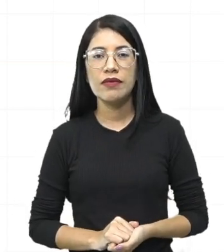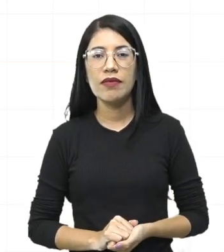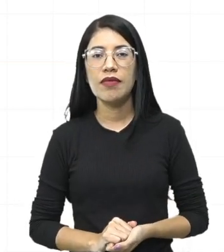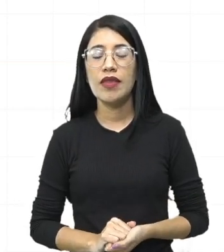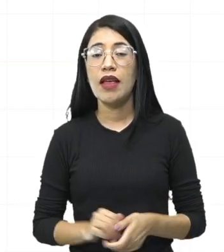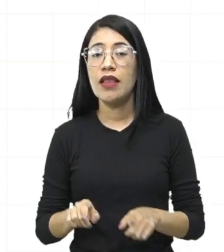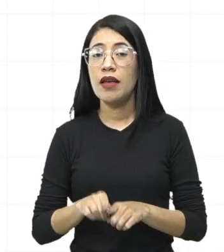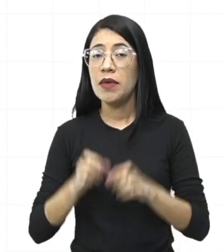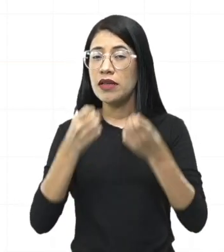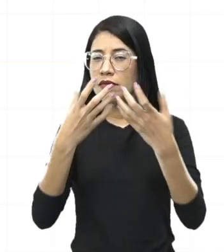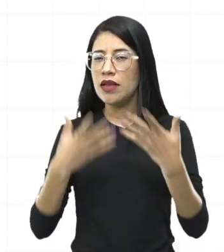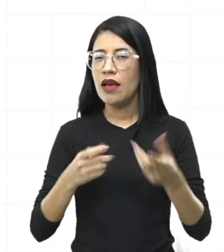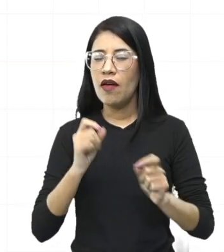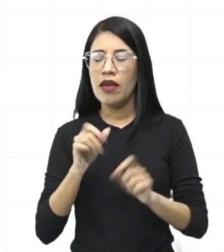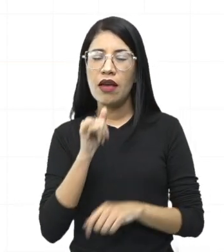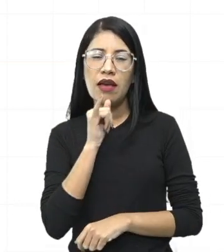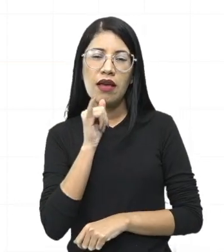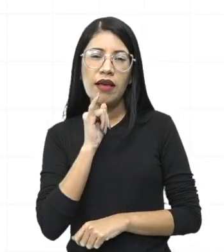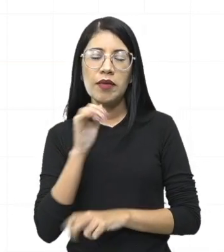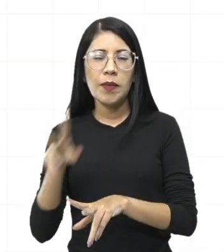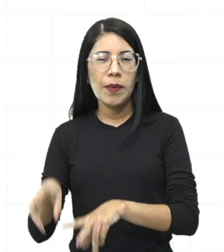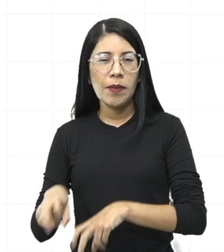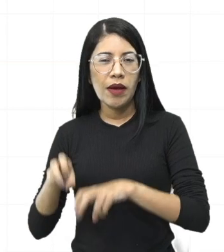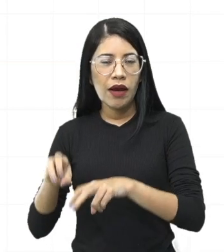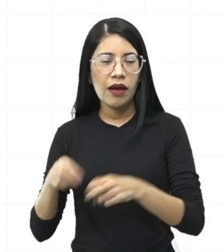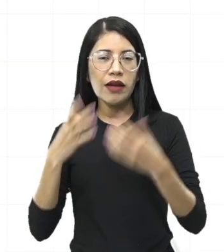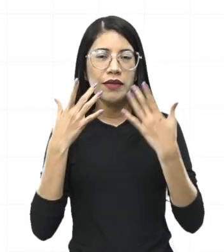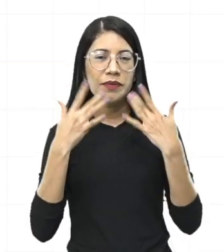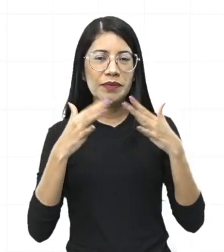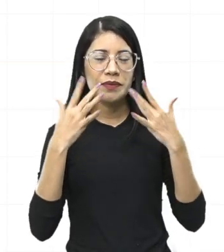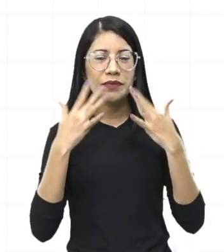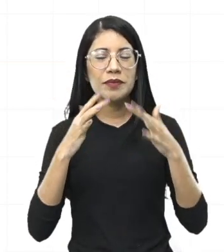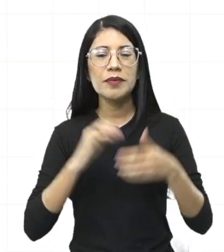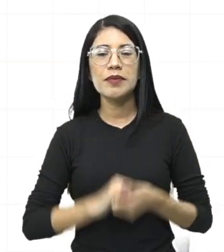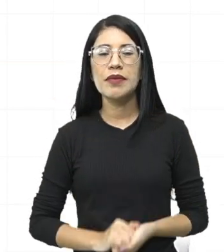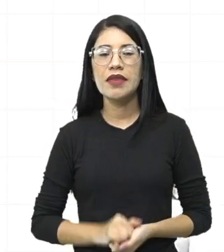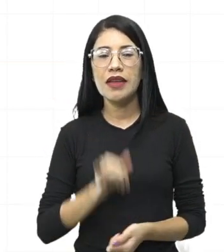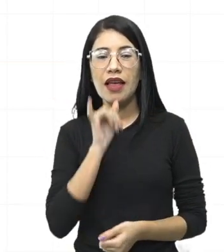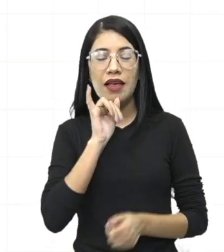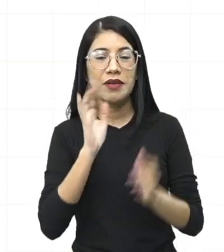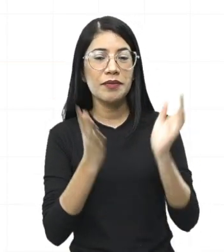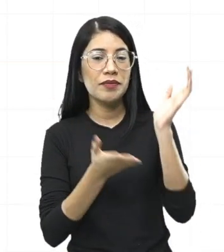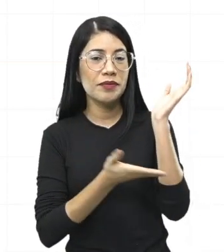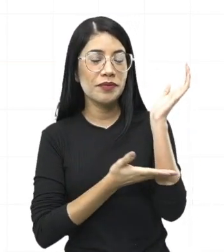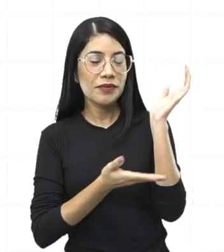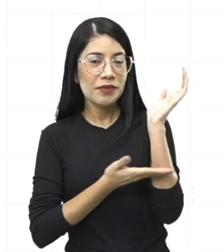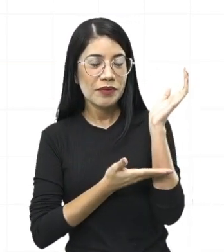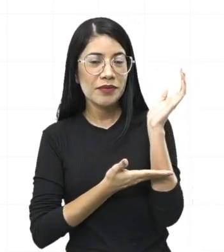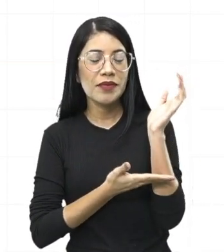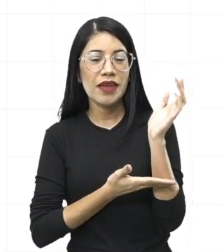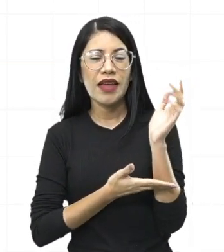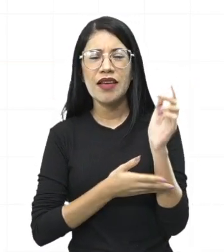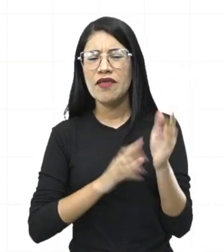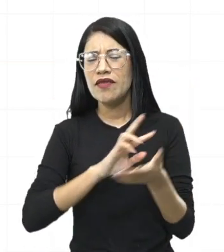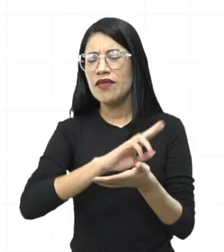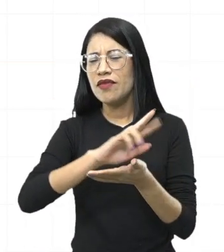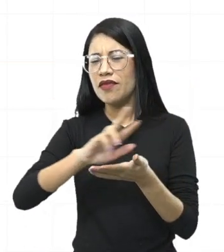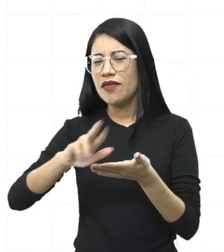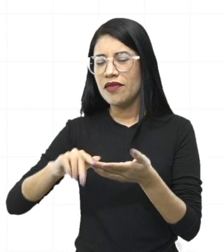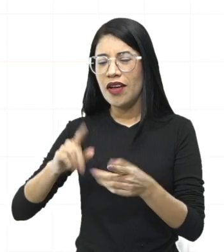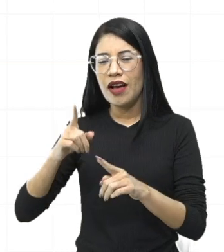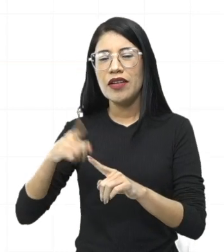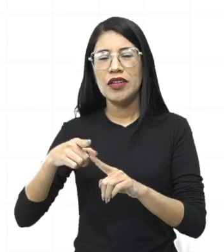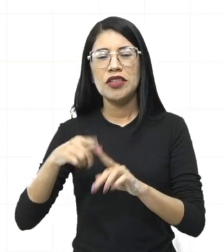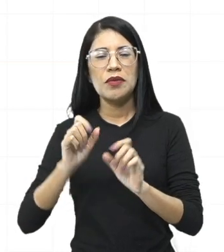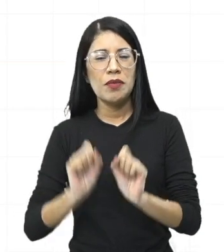falar, por exemplo, da extração de recursos naturais, como madeira, as atividades, né, que podem